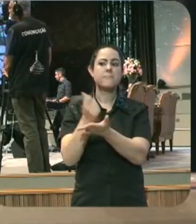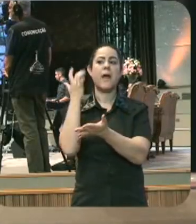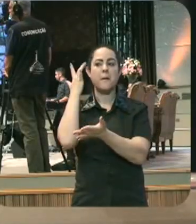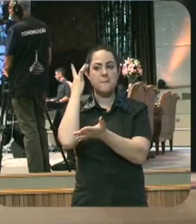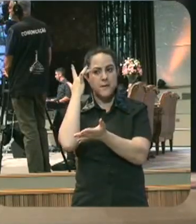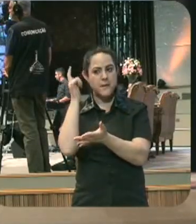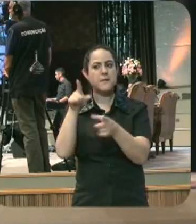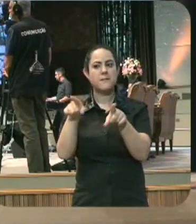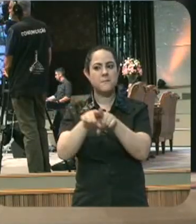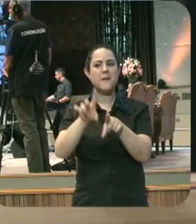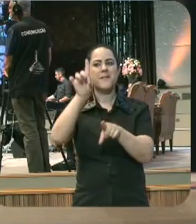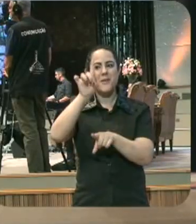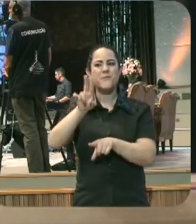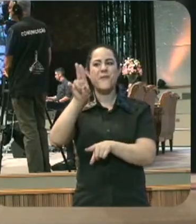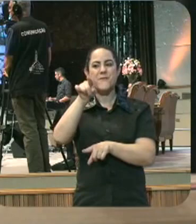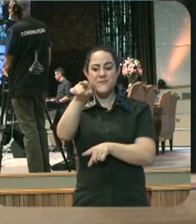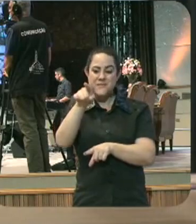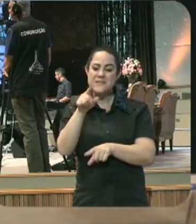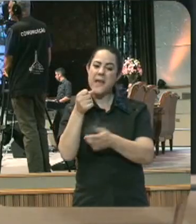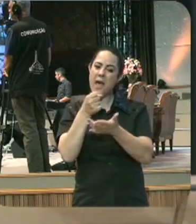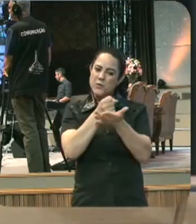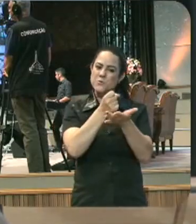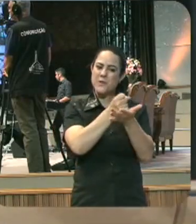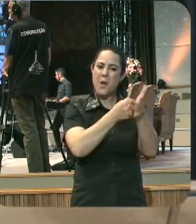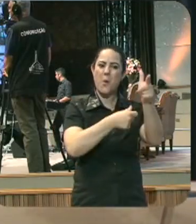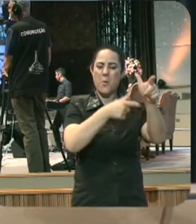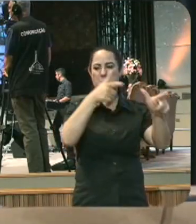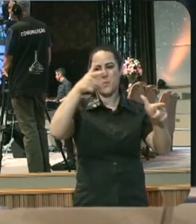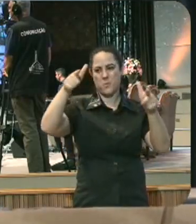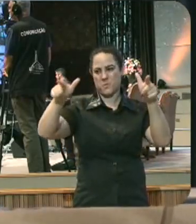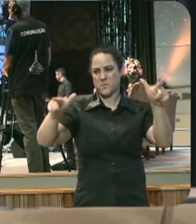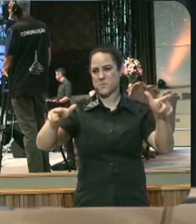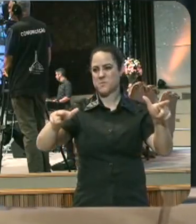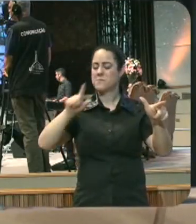amanhã Deus vai te levantar para ser carregador de mudança de alguém.